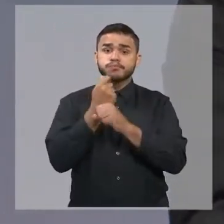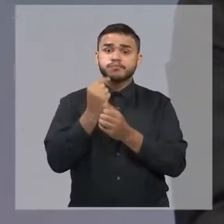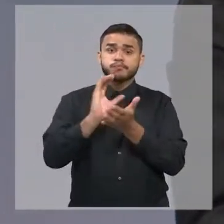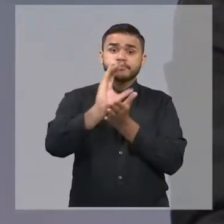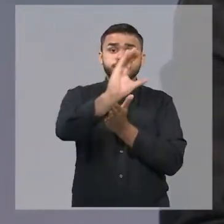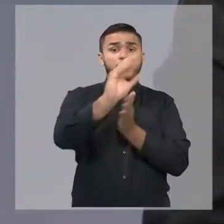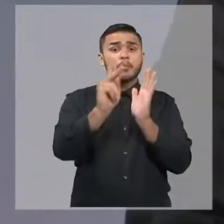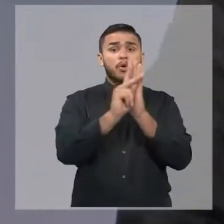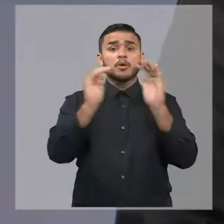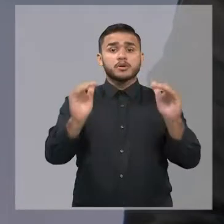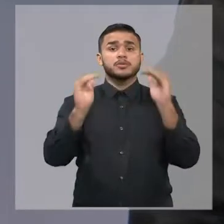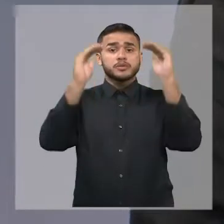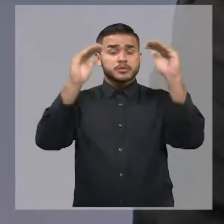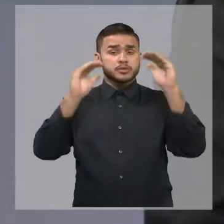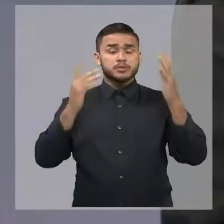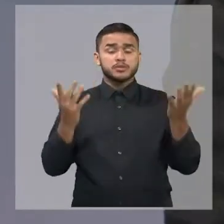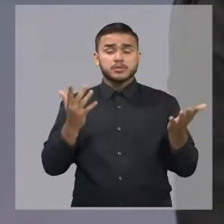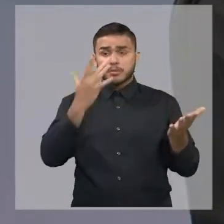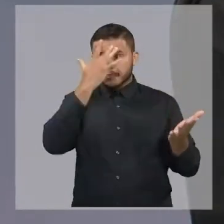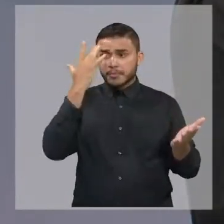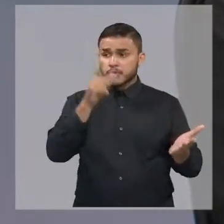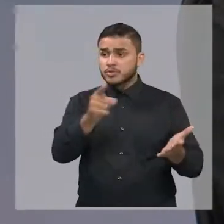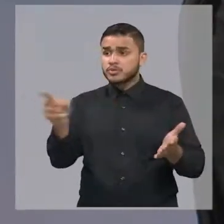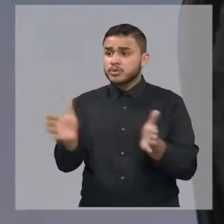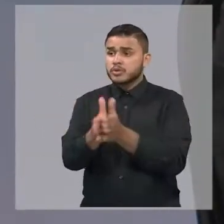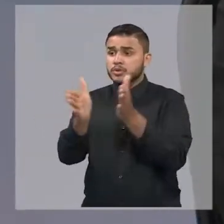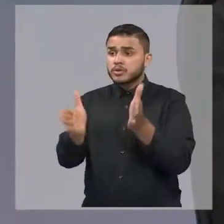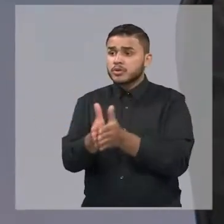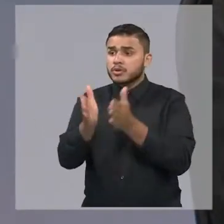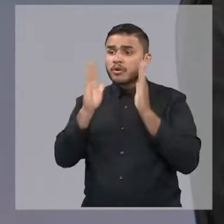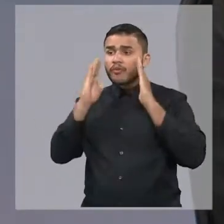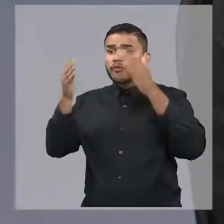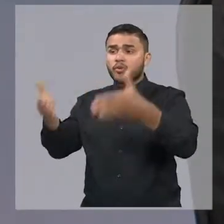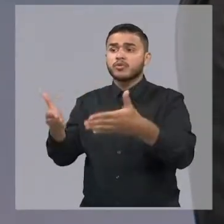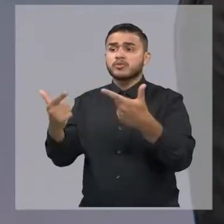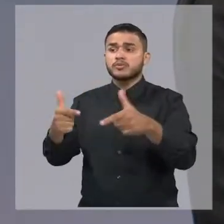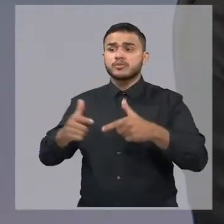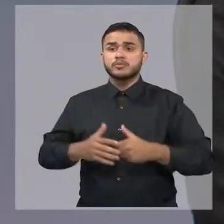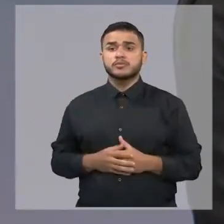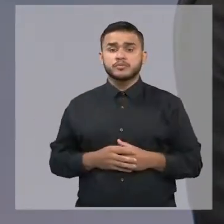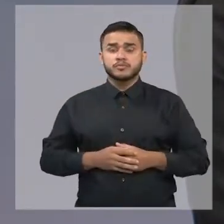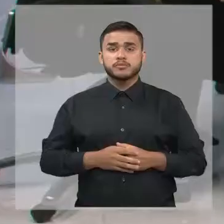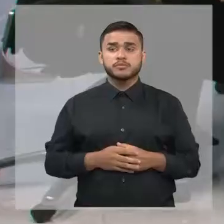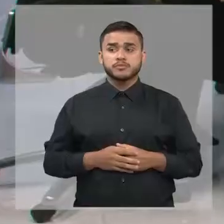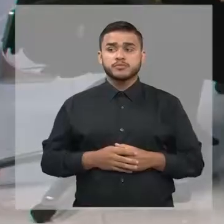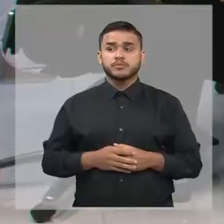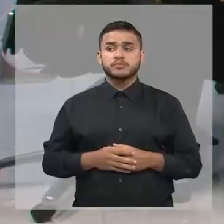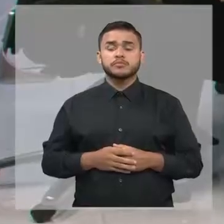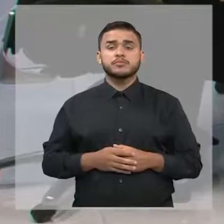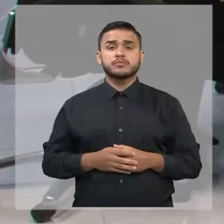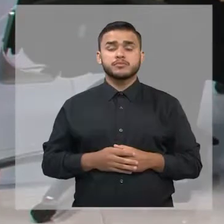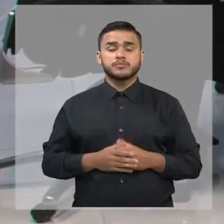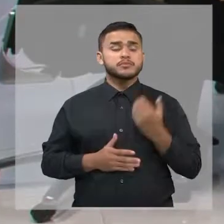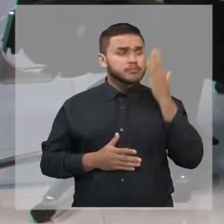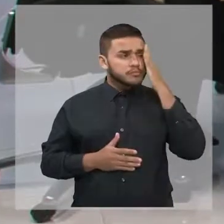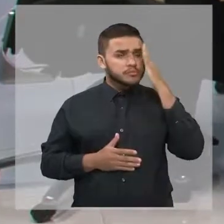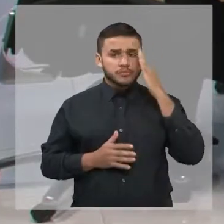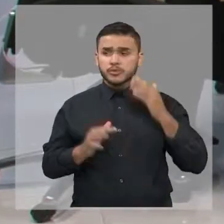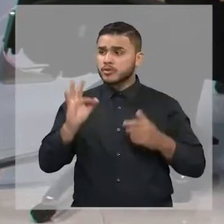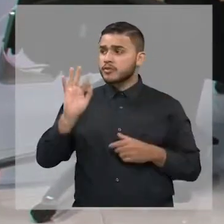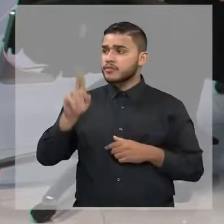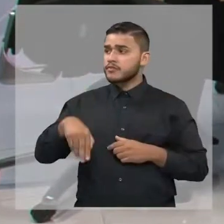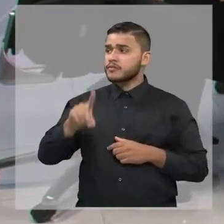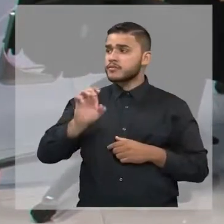superior. E as pessoas que são humildes, não existe uma focalização. O que o estudante... Fundeb, Maia, quanto é que se gasta O Fundeb, o ensino médio não